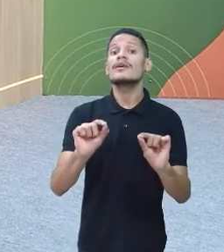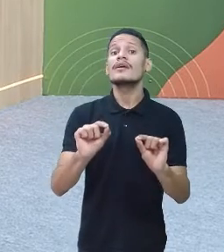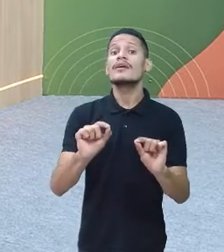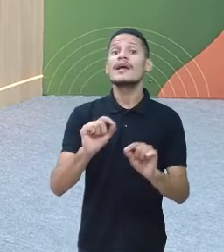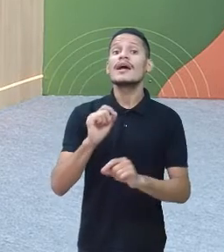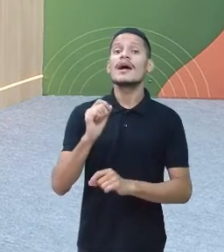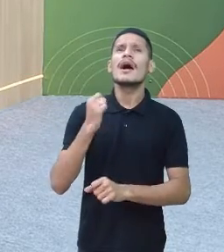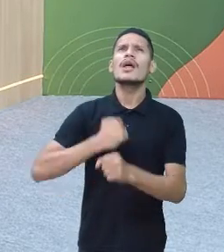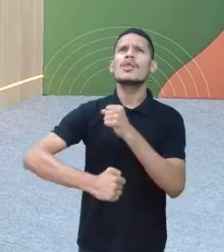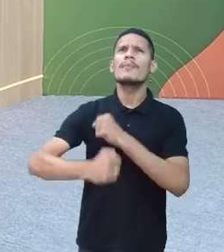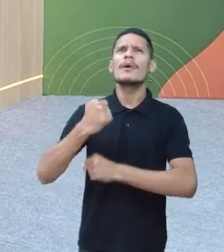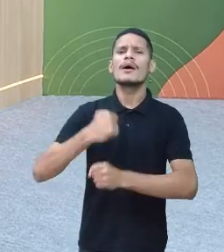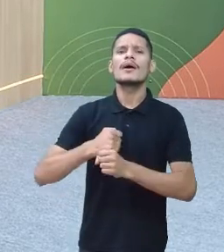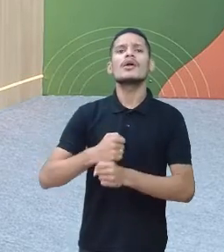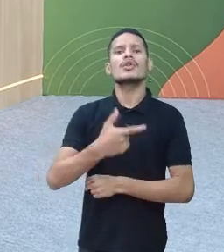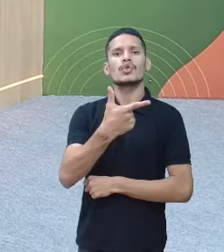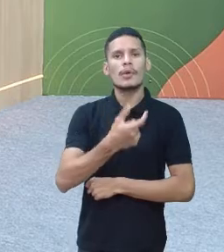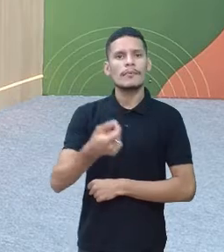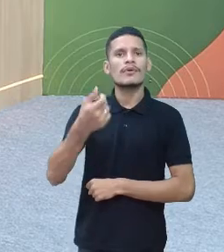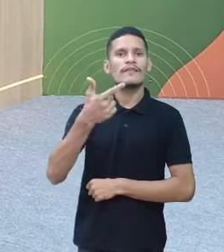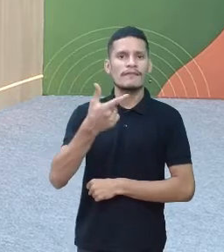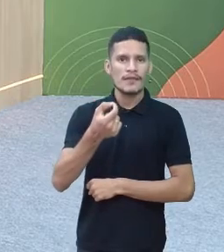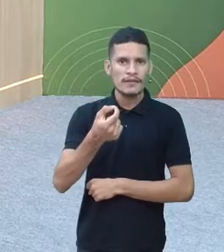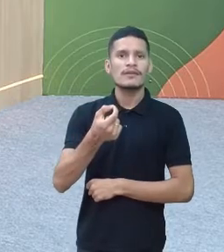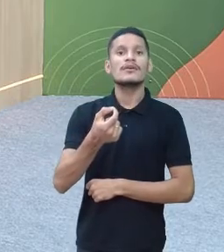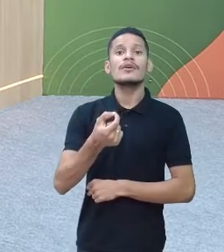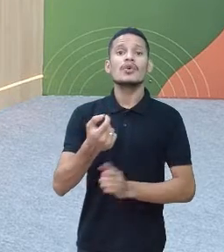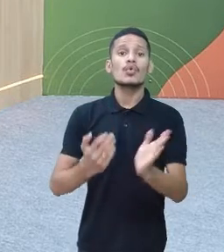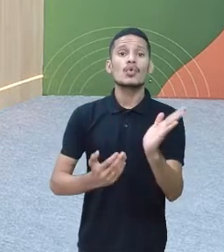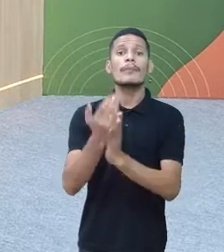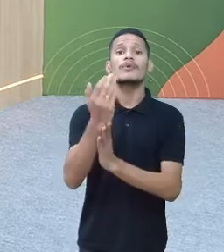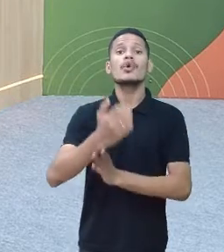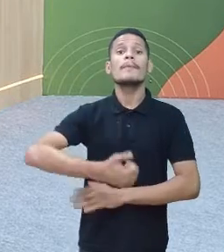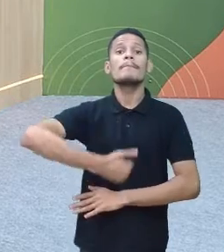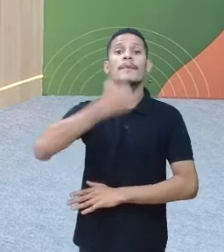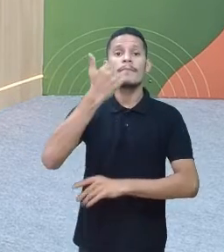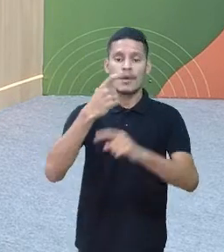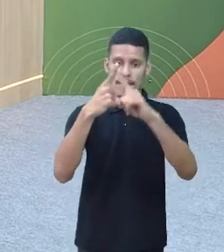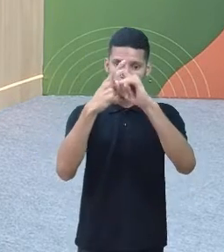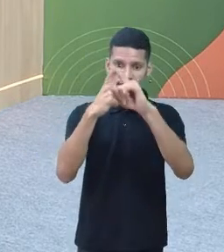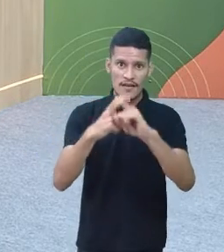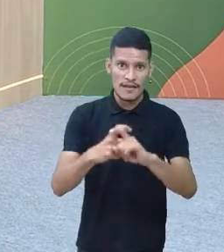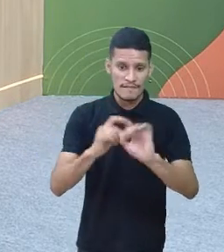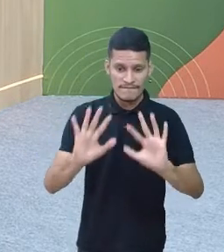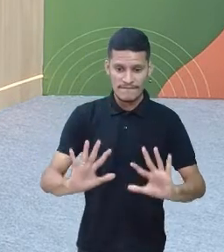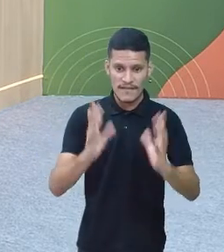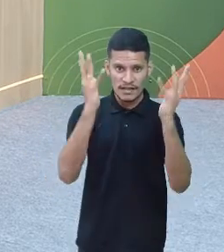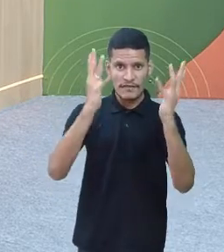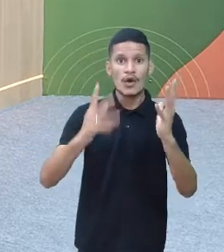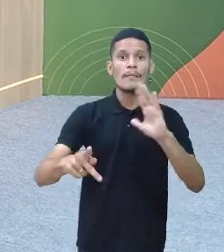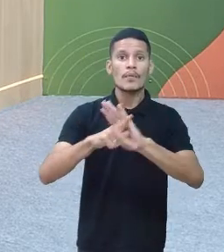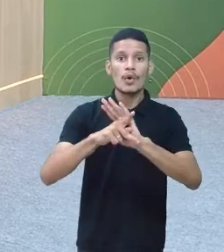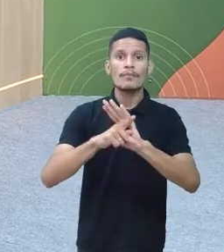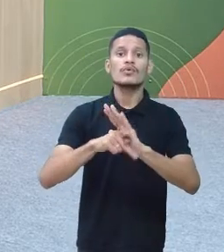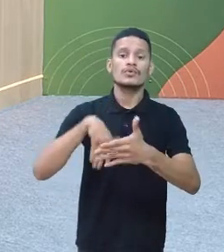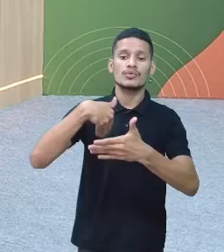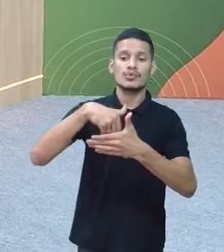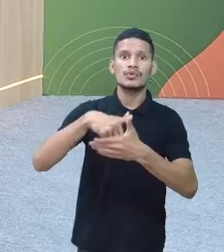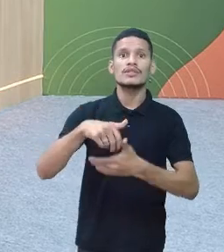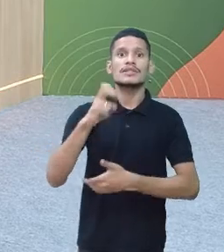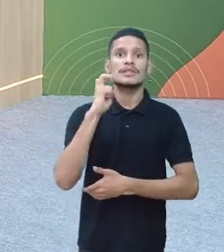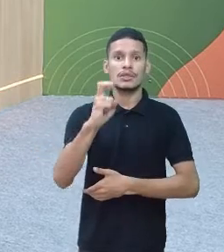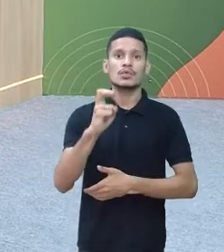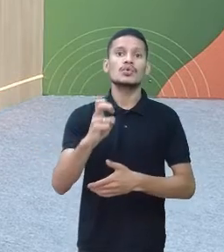ano passado foi que rolou o primeiro festival, né? Assim, organizado de futebol de cego para